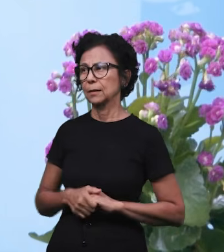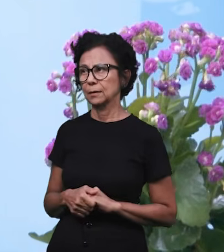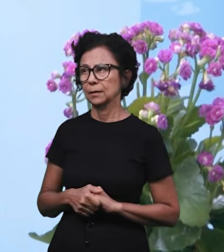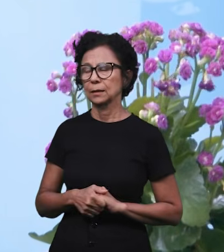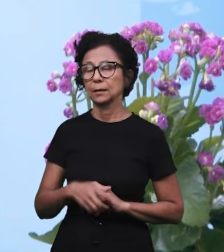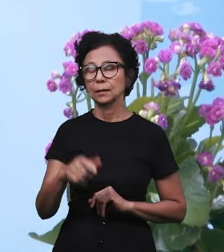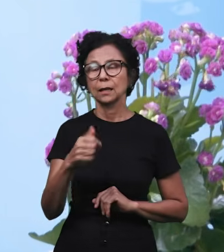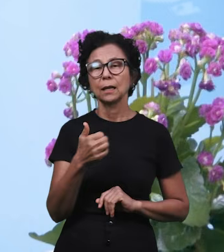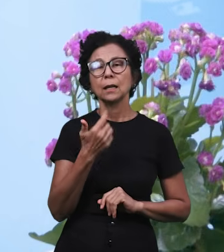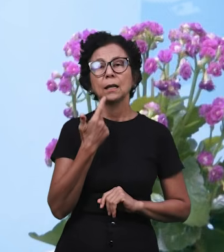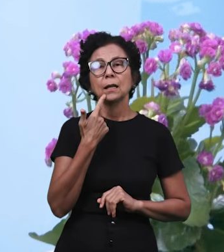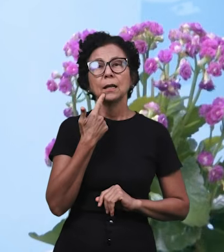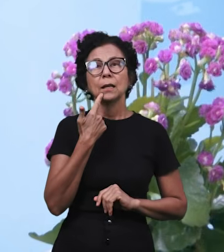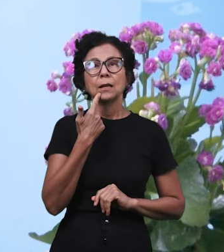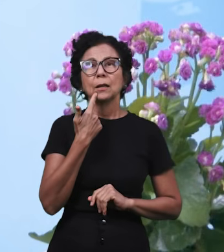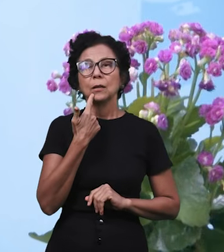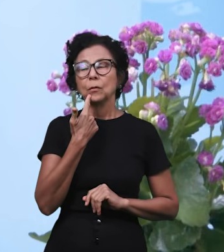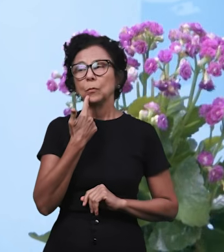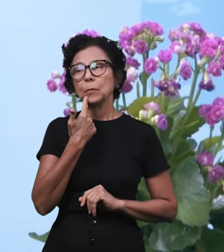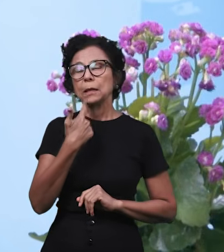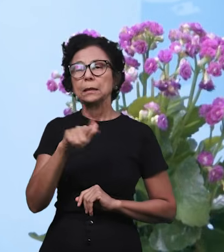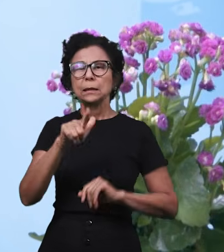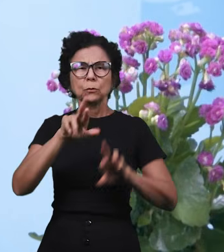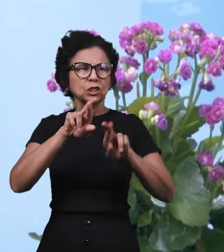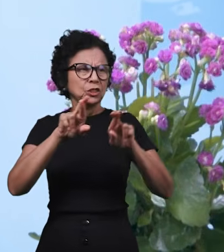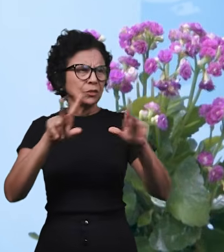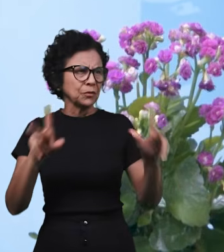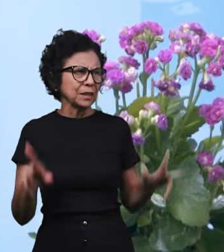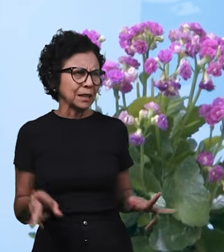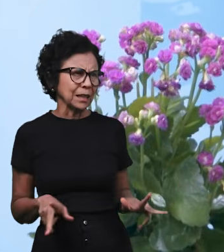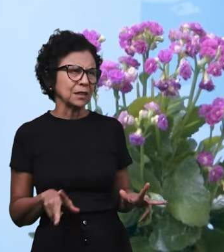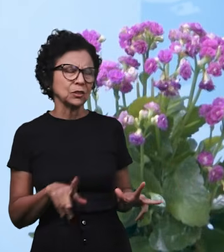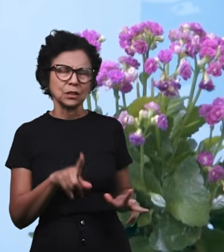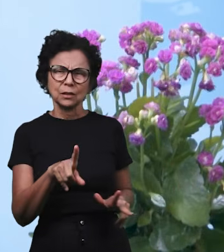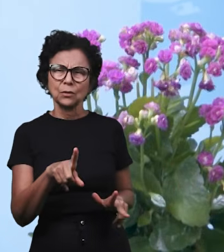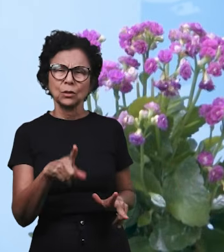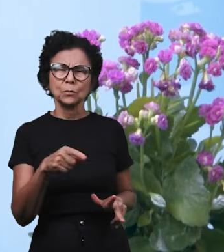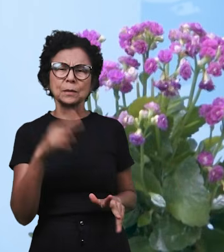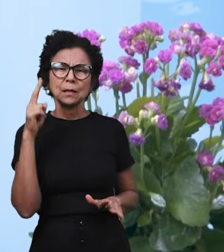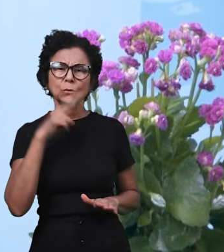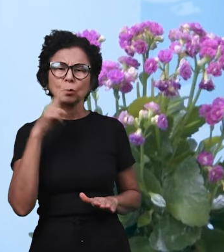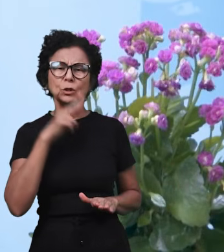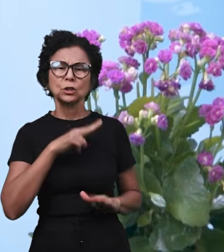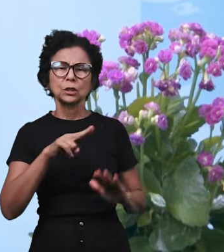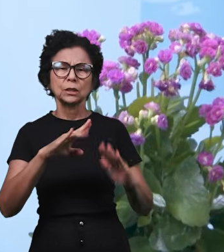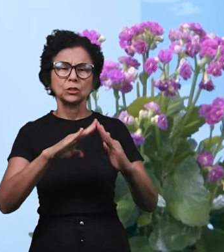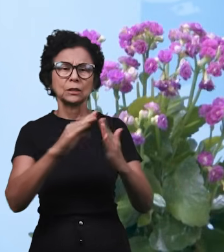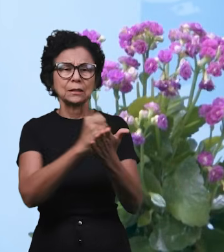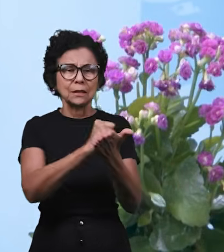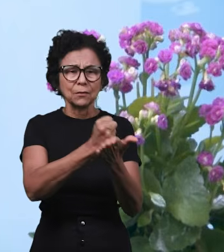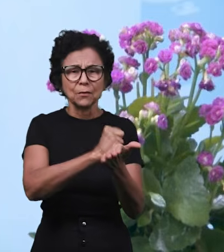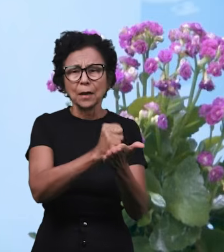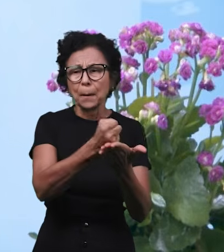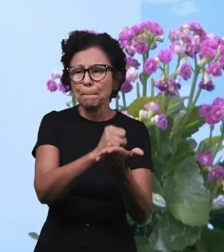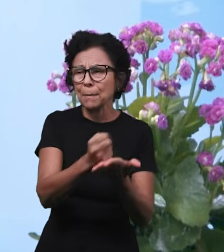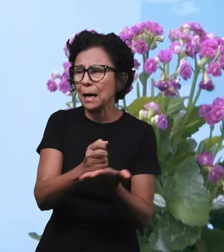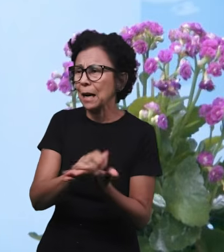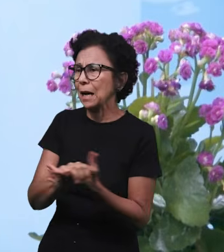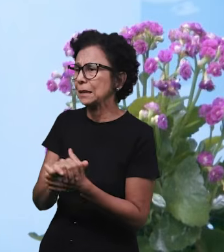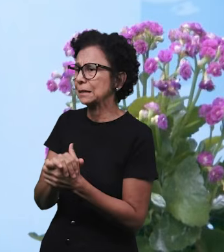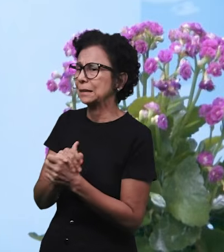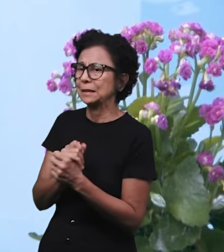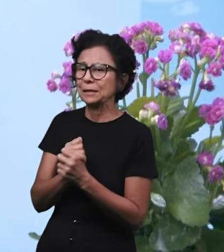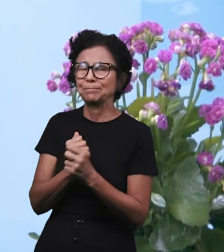E aí ela falou que ela precisava de urgentemente na farmácia, que ela não estava se sentindo muito bem. E por mais que ela soubesse